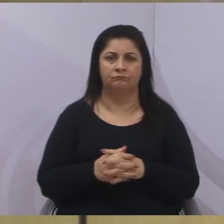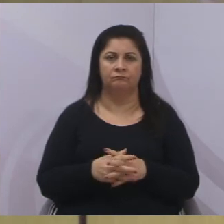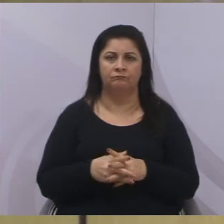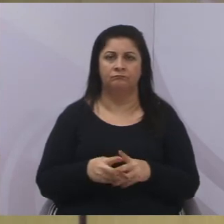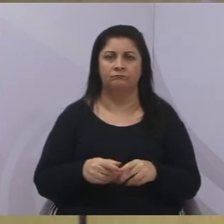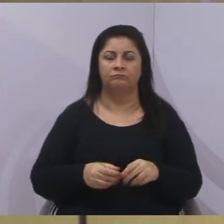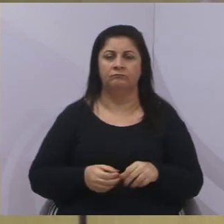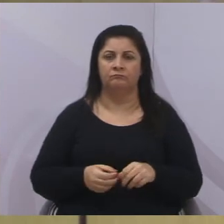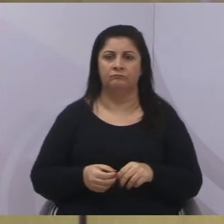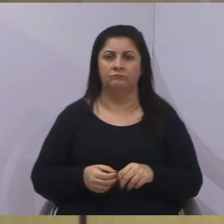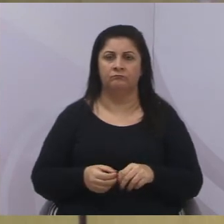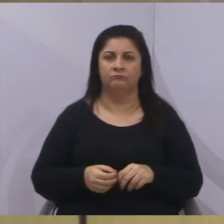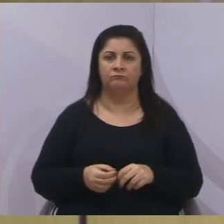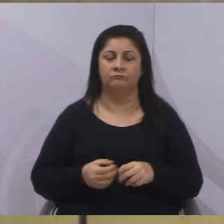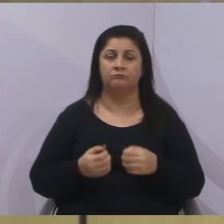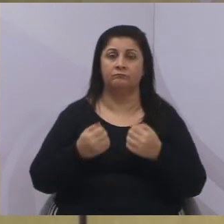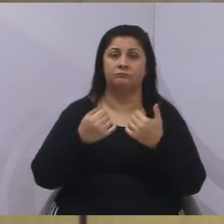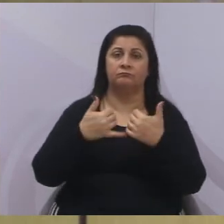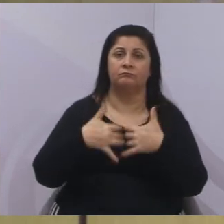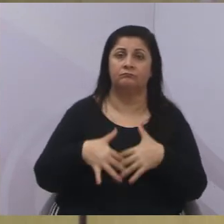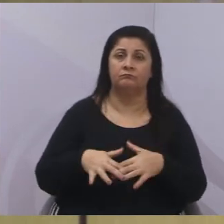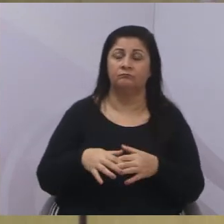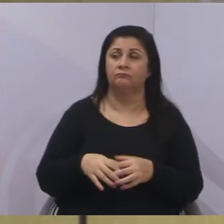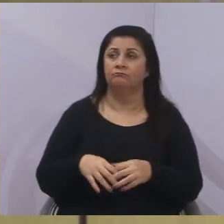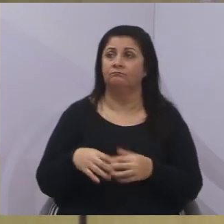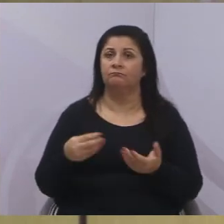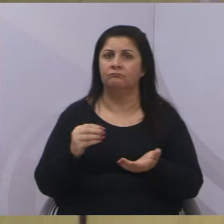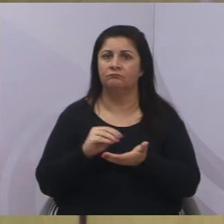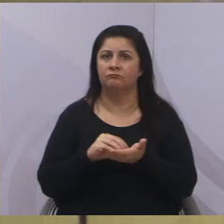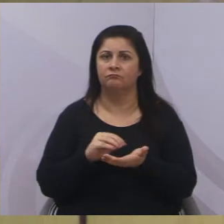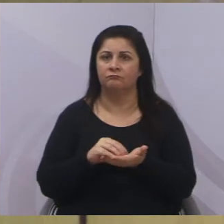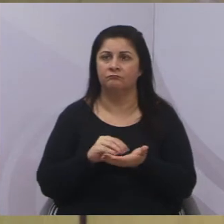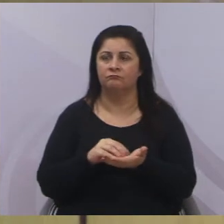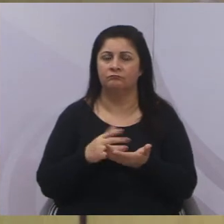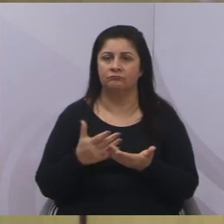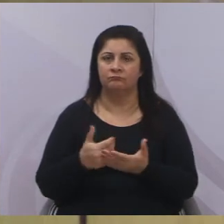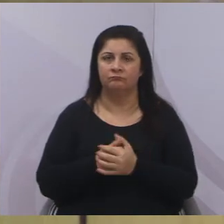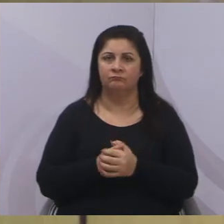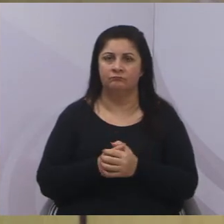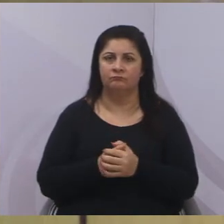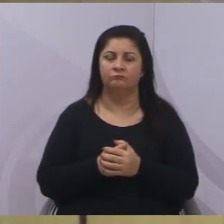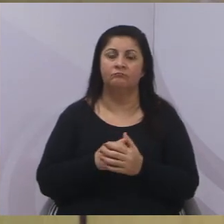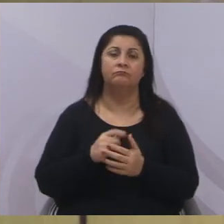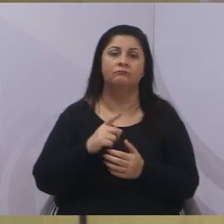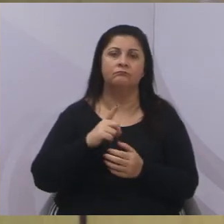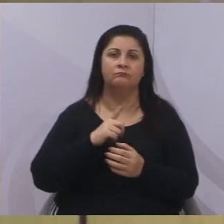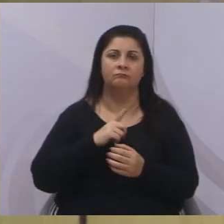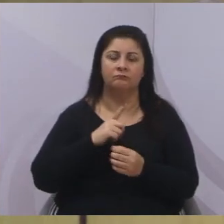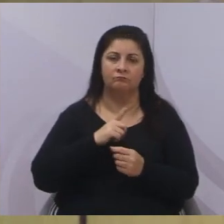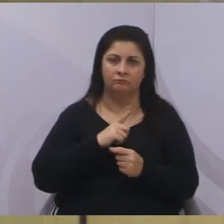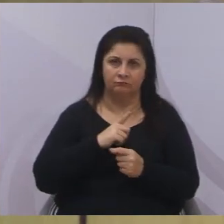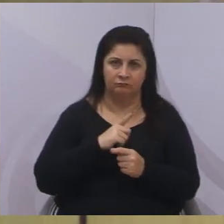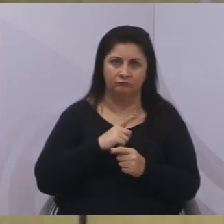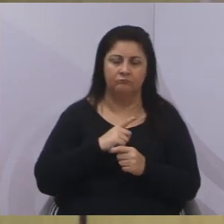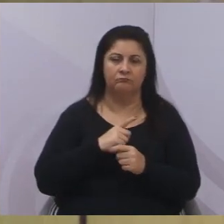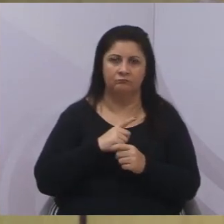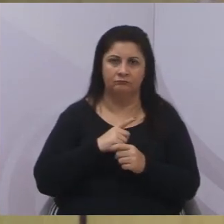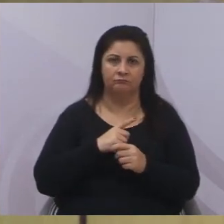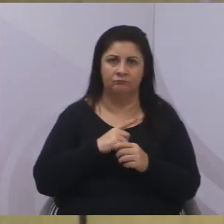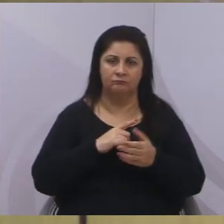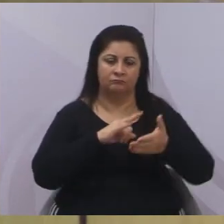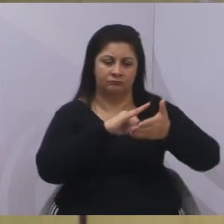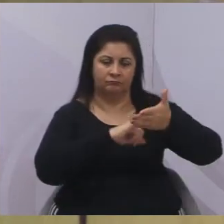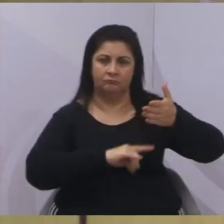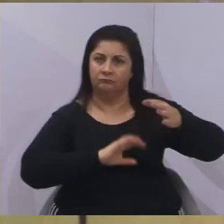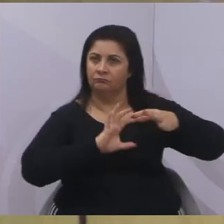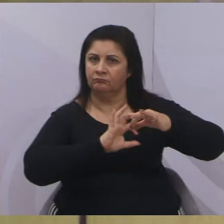dito. Então, quando não veio, a gente tem um credenciamento aberto, nós temos uma parceria